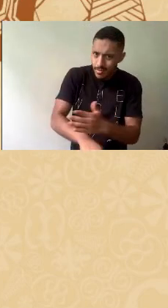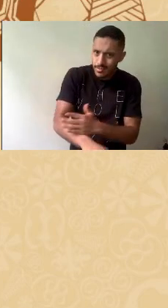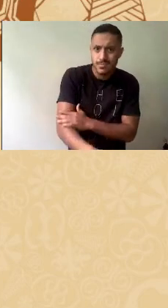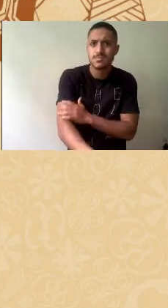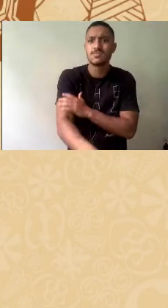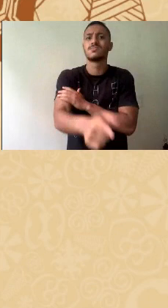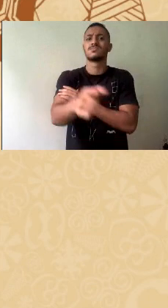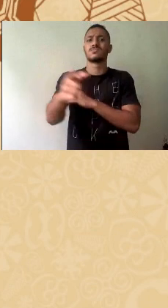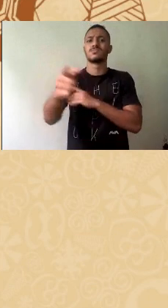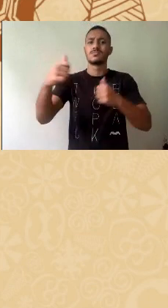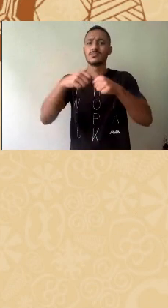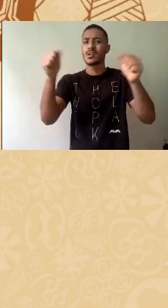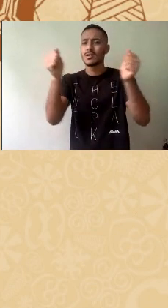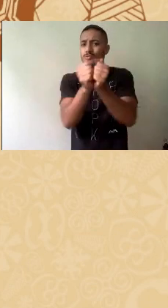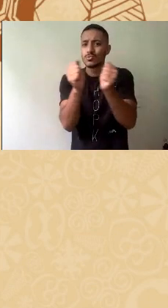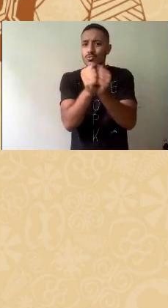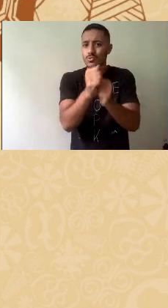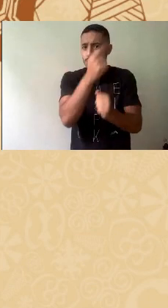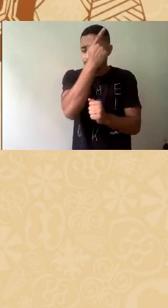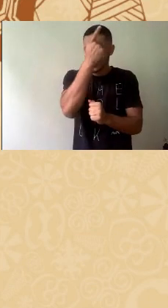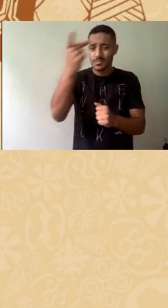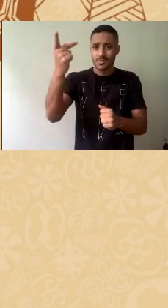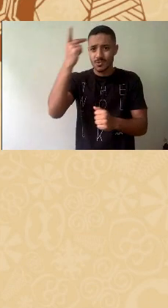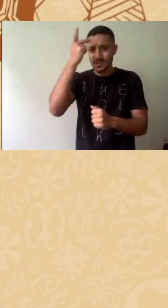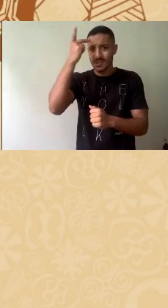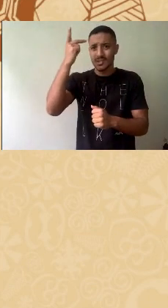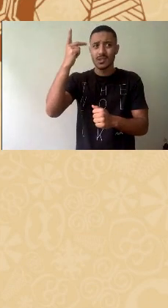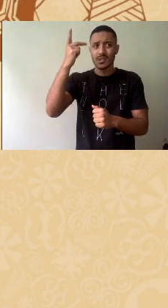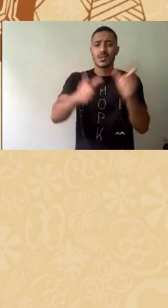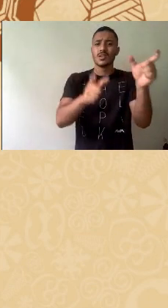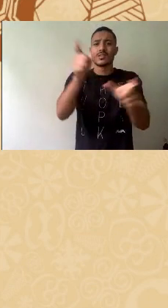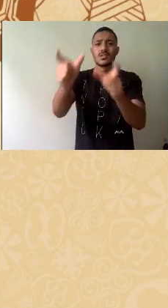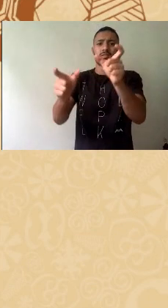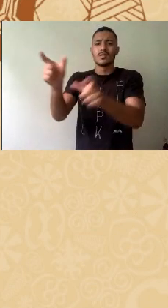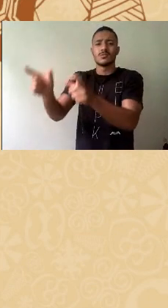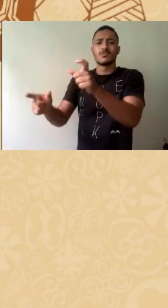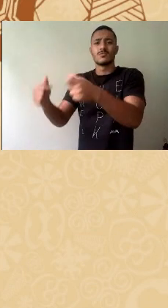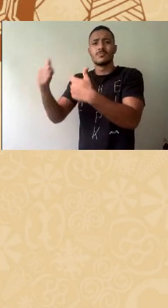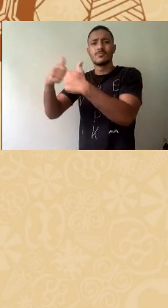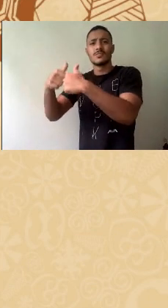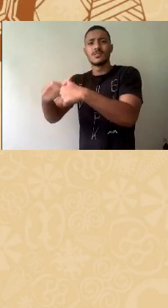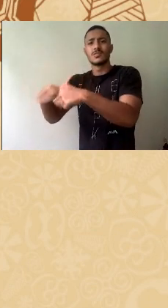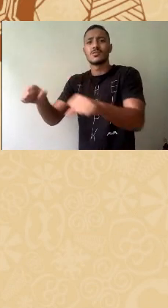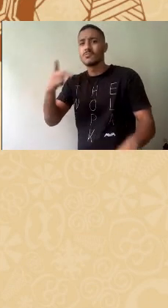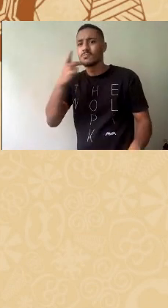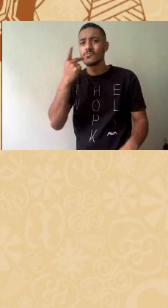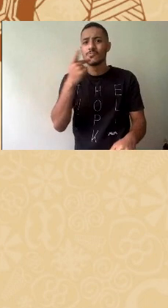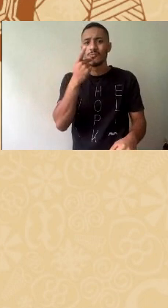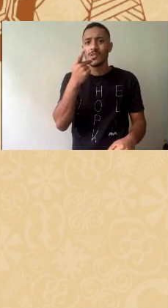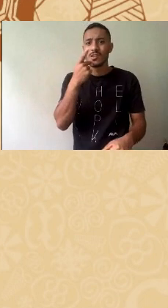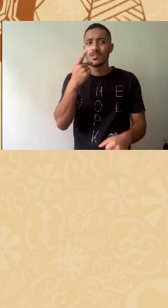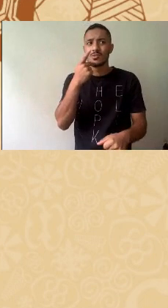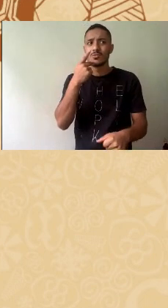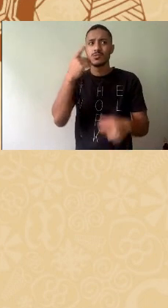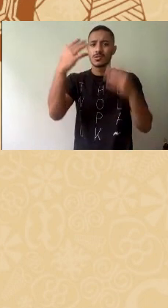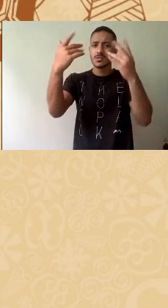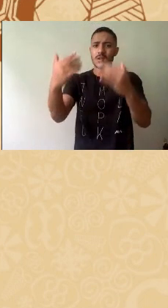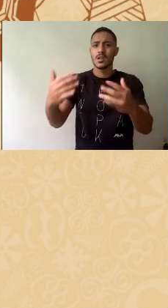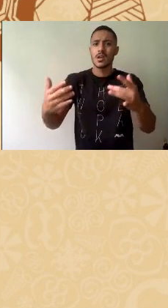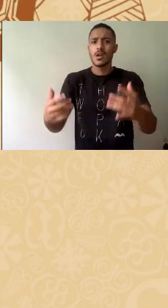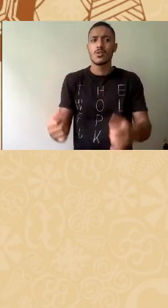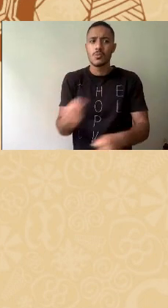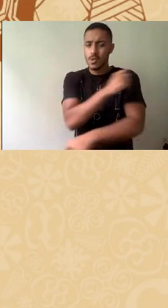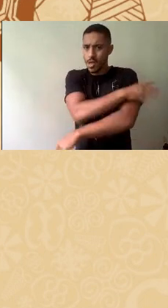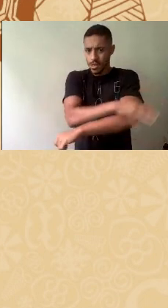das pessoas que estão falando sobre isso, né? E